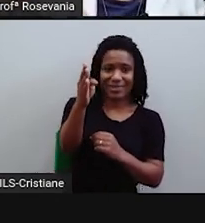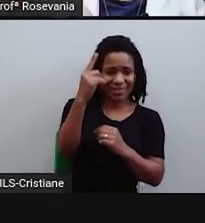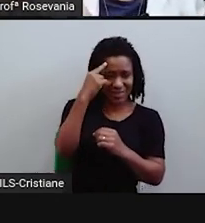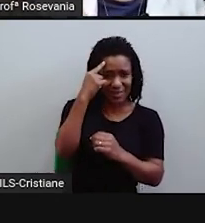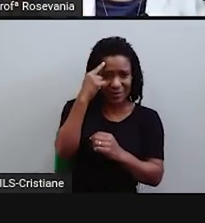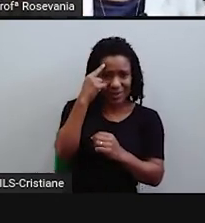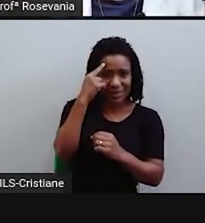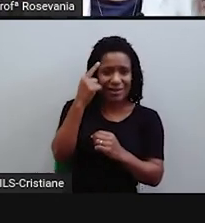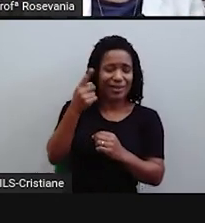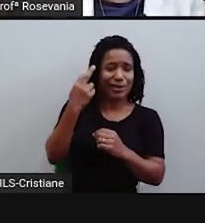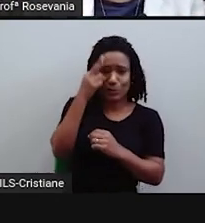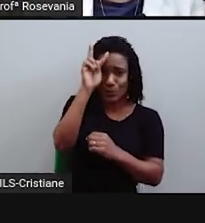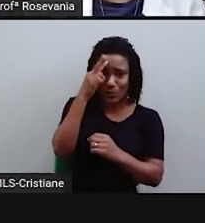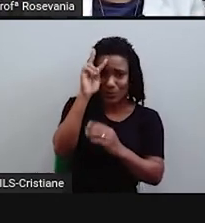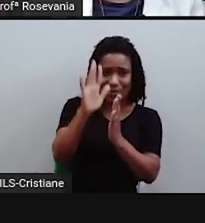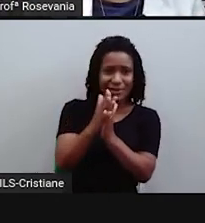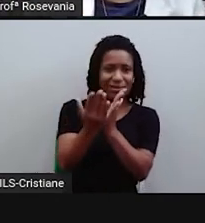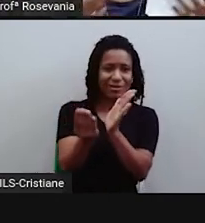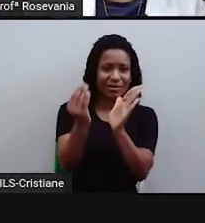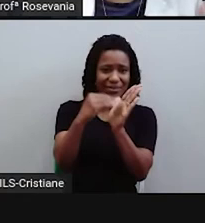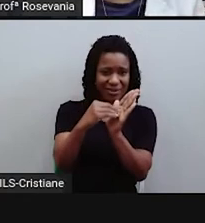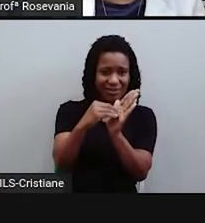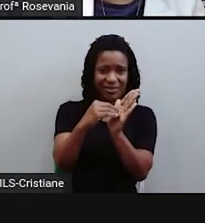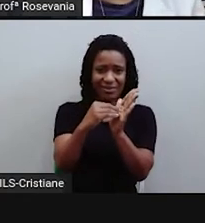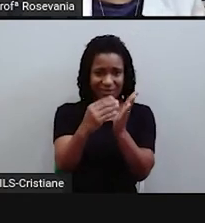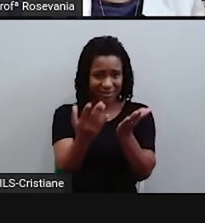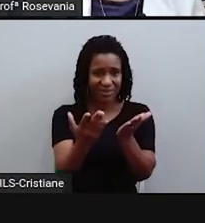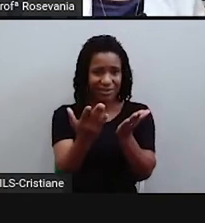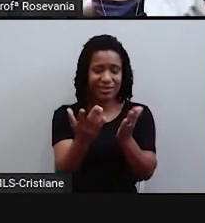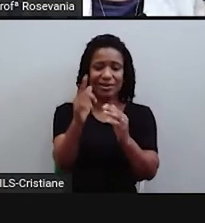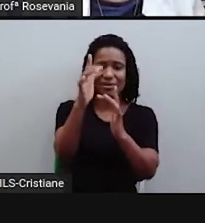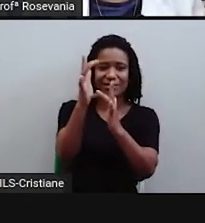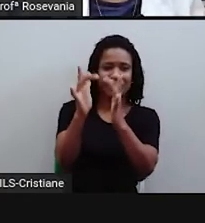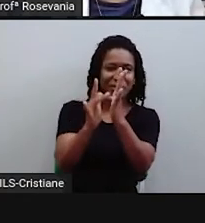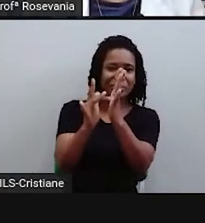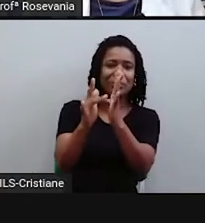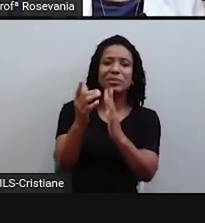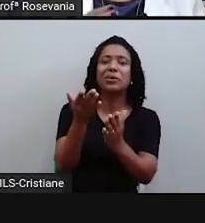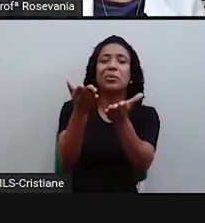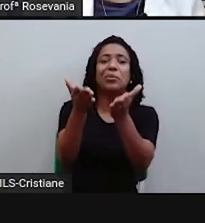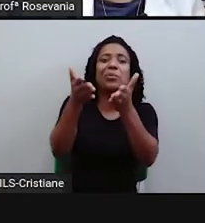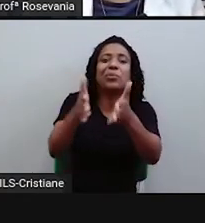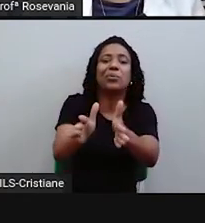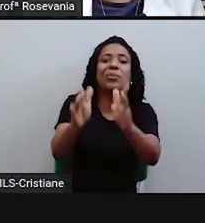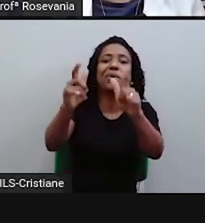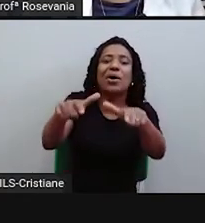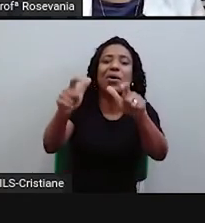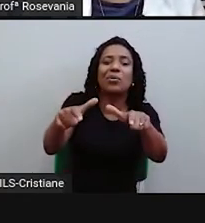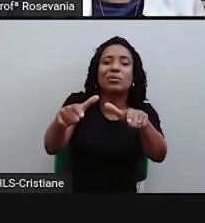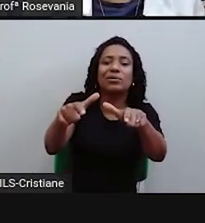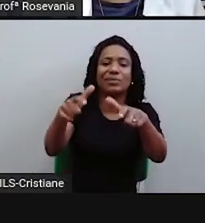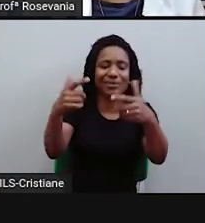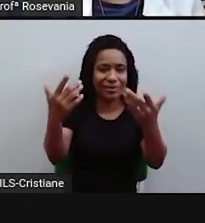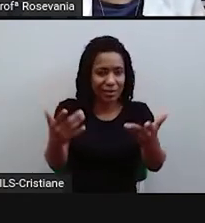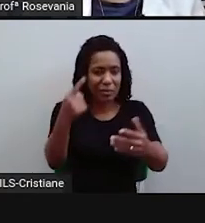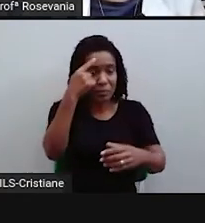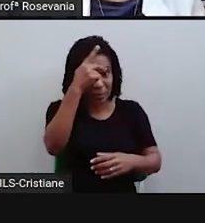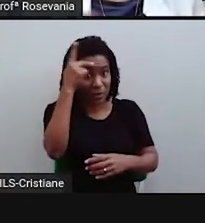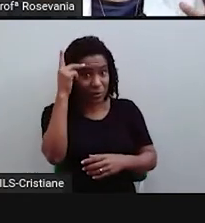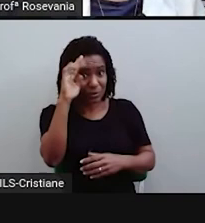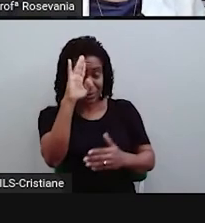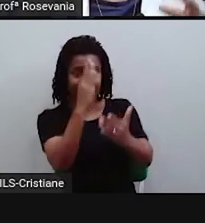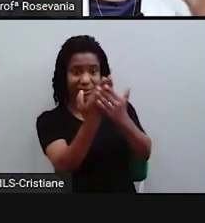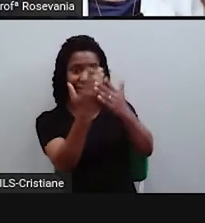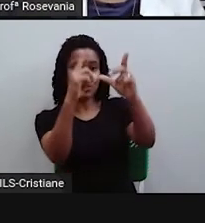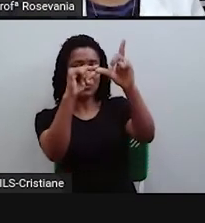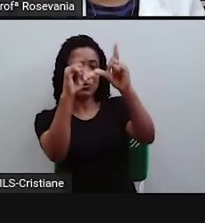eles chegaram exatamente no ponto onde tinha nascido o menino Jesus. Para a gente aqui, a gente, no caso, né, no hemisfério sul,